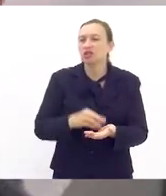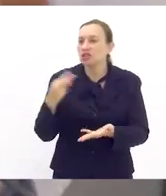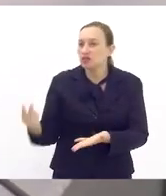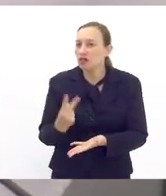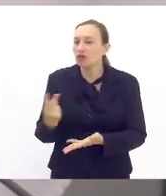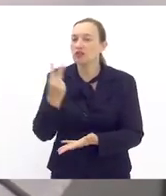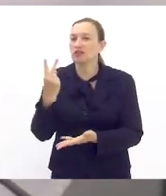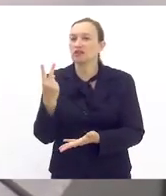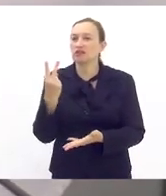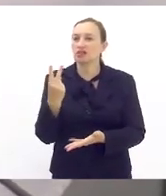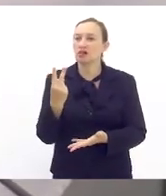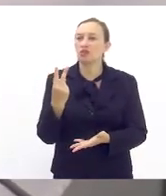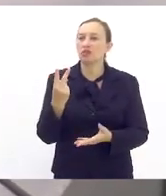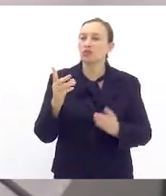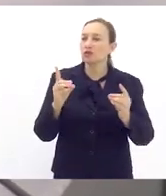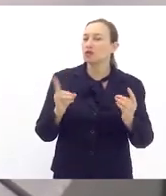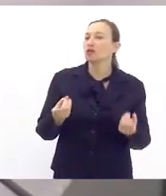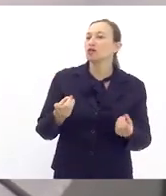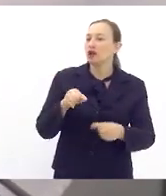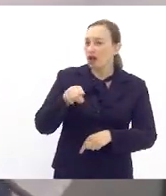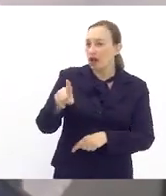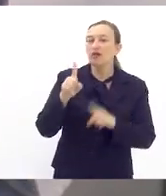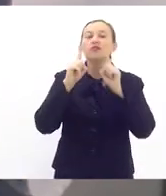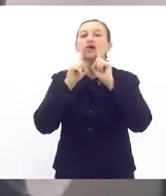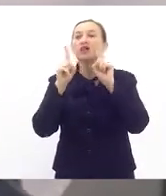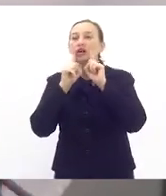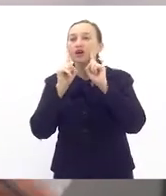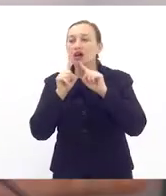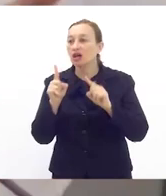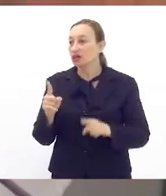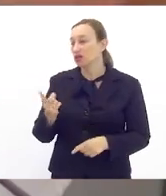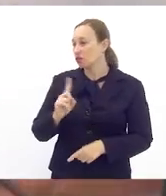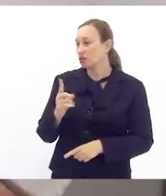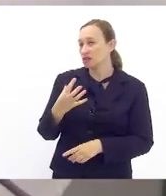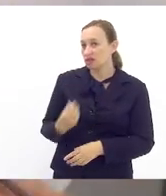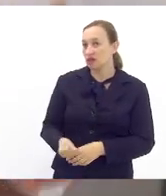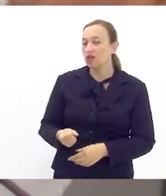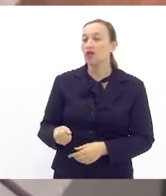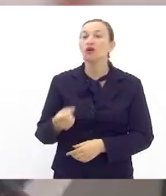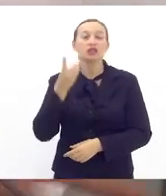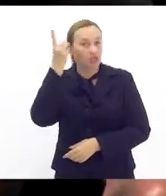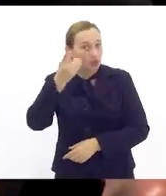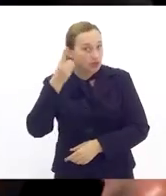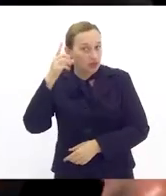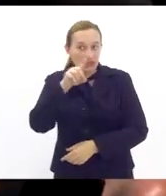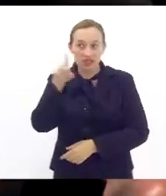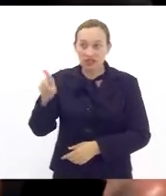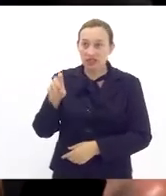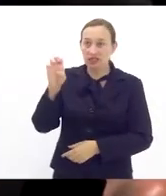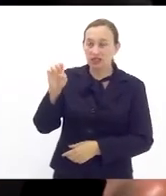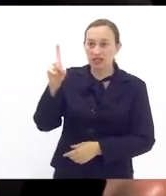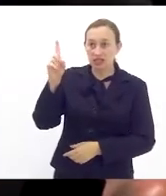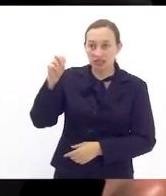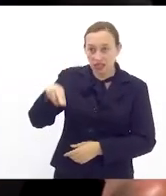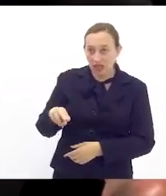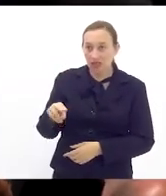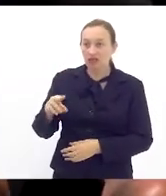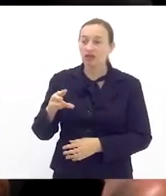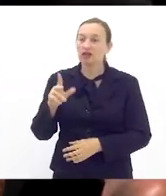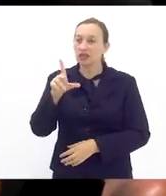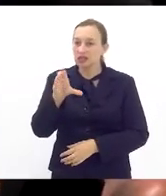no atendimento lá na cidade de Maricá é o que a gente tá incomodado eu sei que quando era deputada presidiu essa